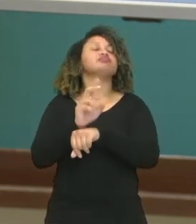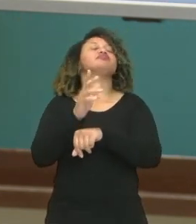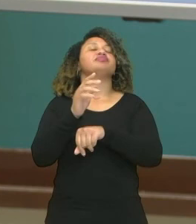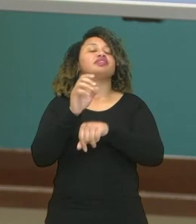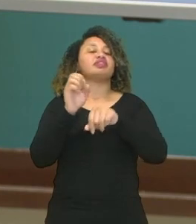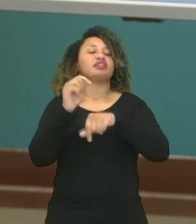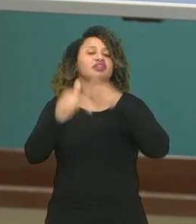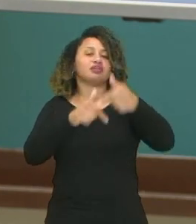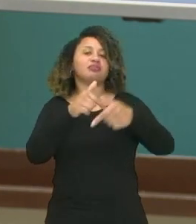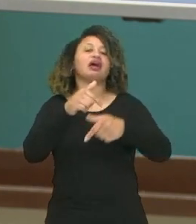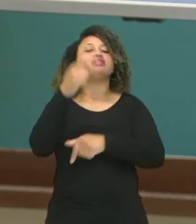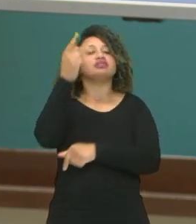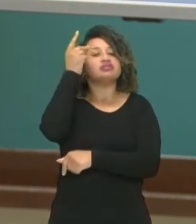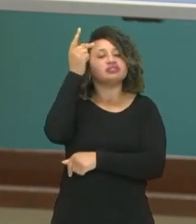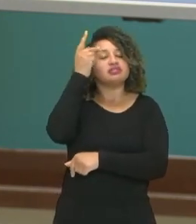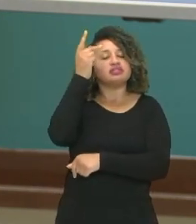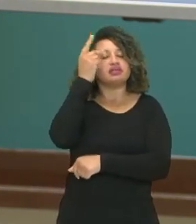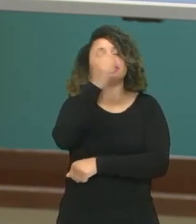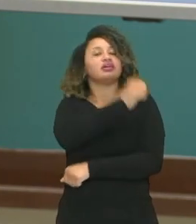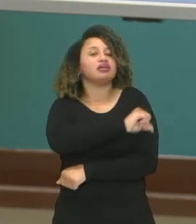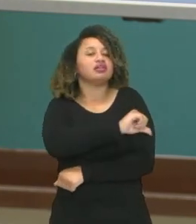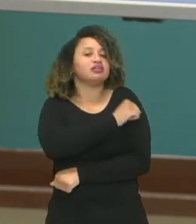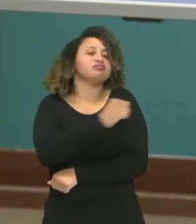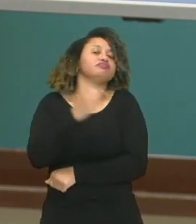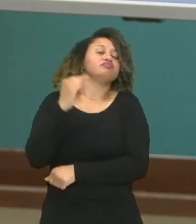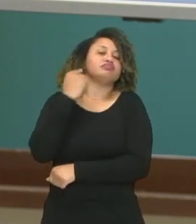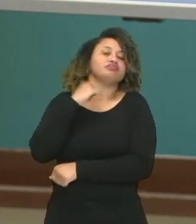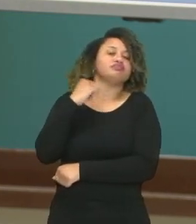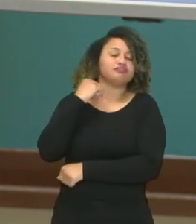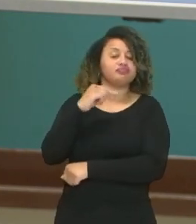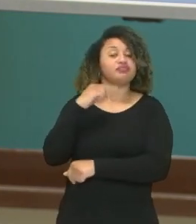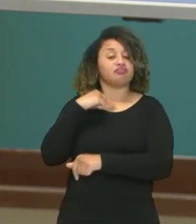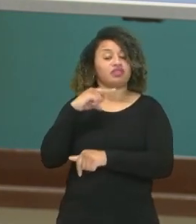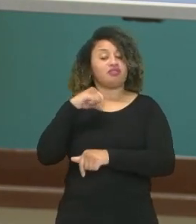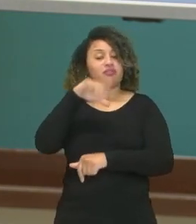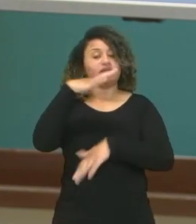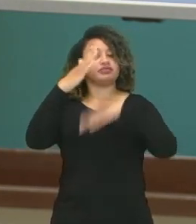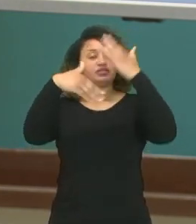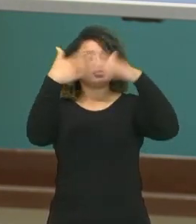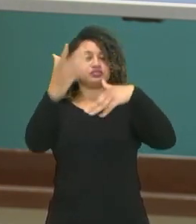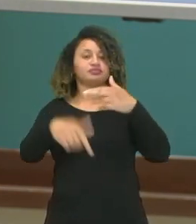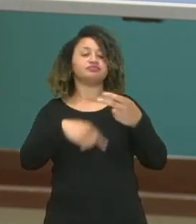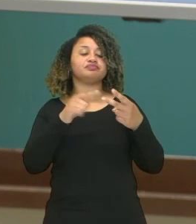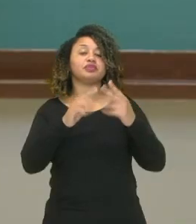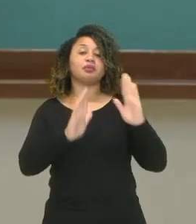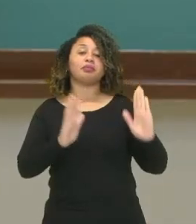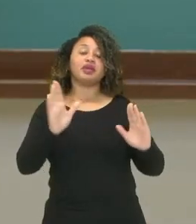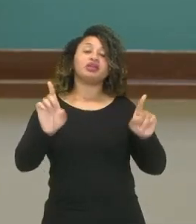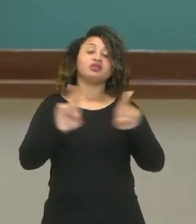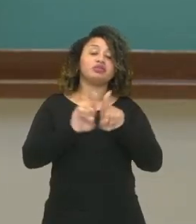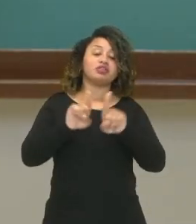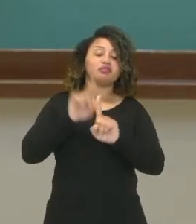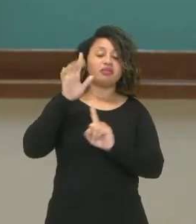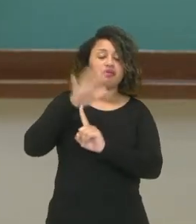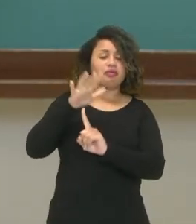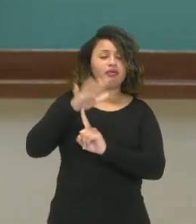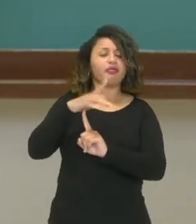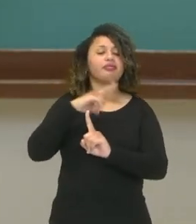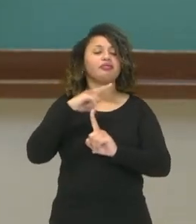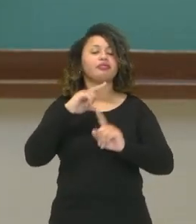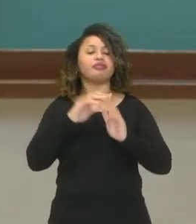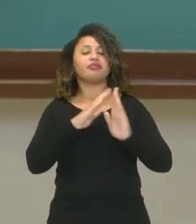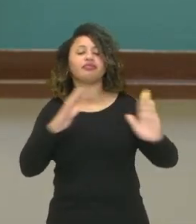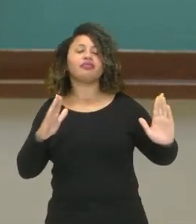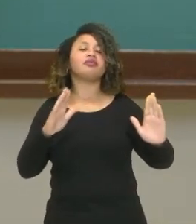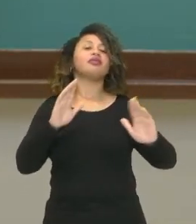Janeiro, Belo Horizonte, que atraíram maior desenvolvimento. No mesmo período, o Paraná também passou por um período